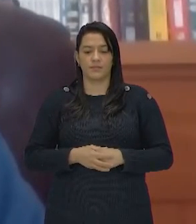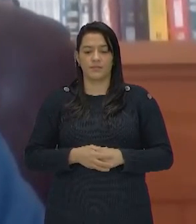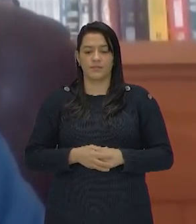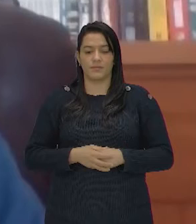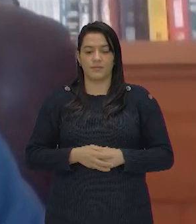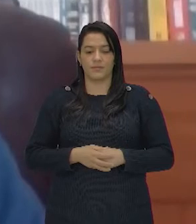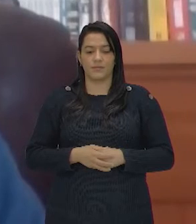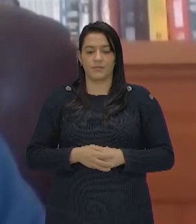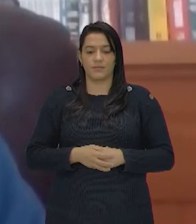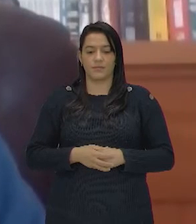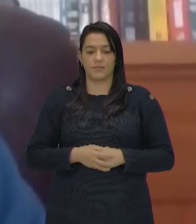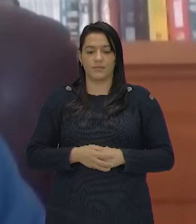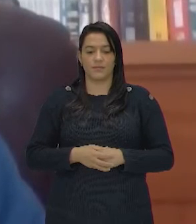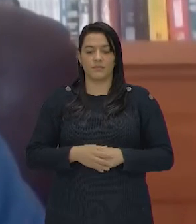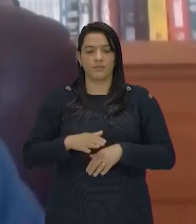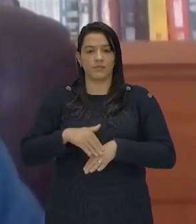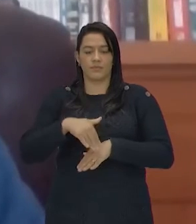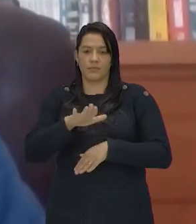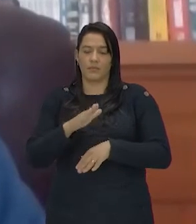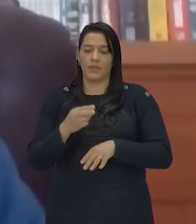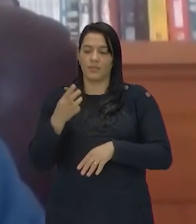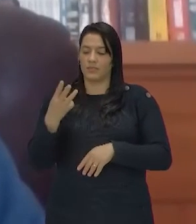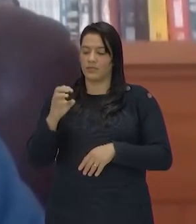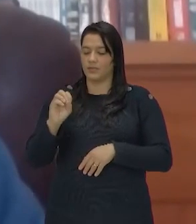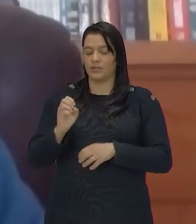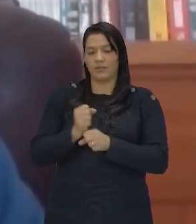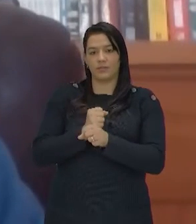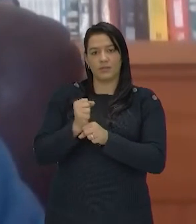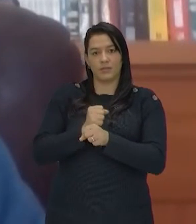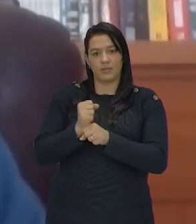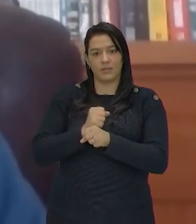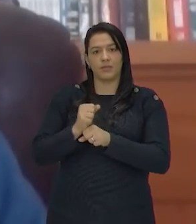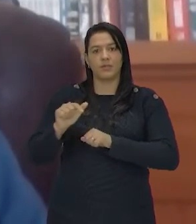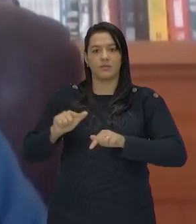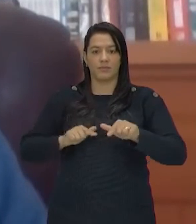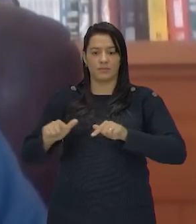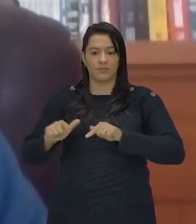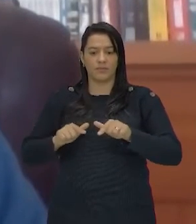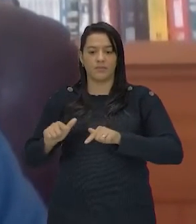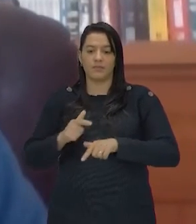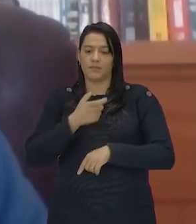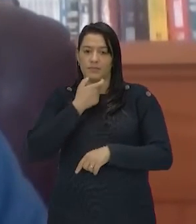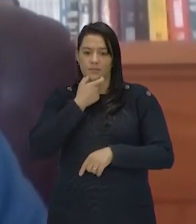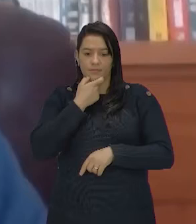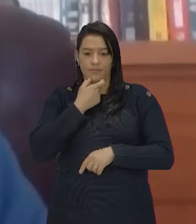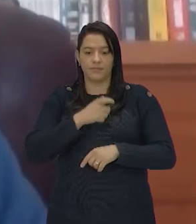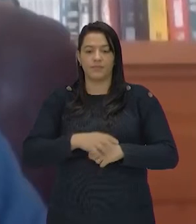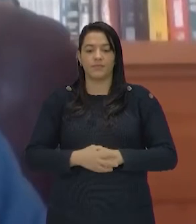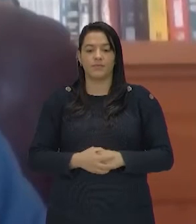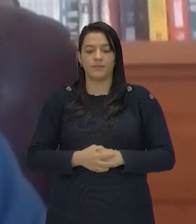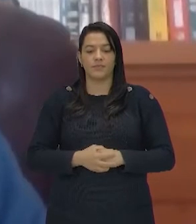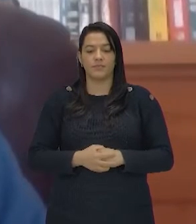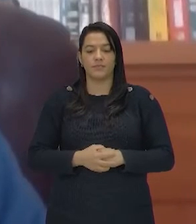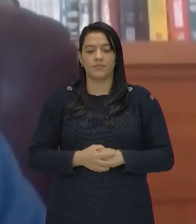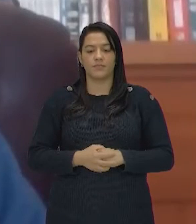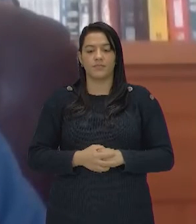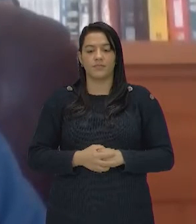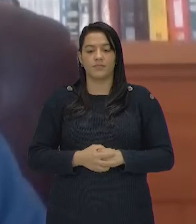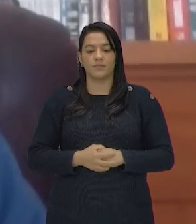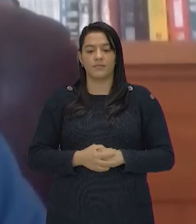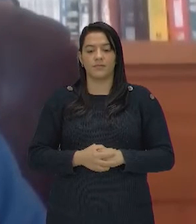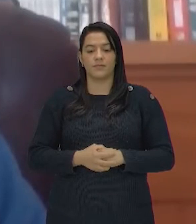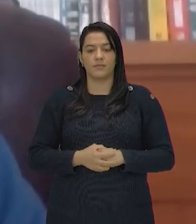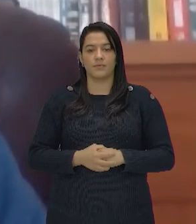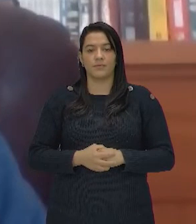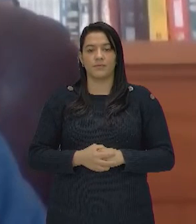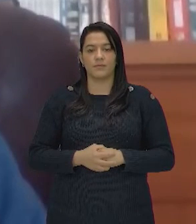30 years. Mais de 30 anos que eu trabalho com a língua inglesa. And even if I didn't work with it,